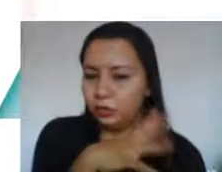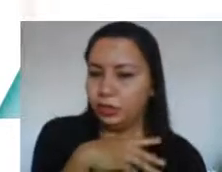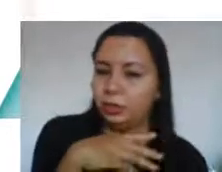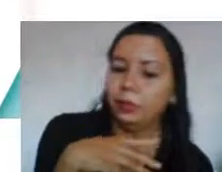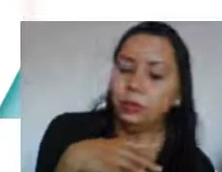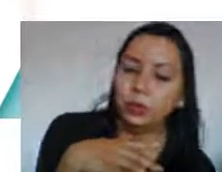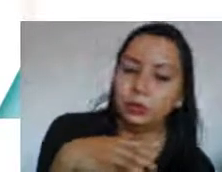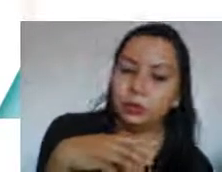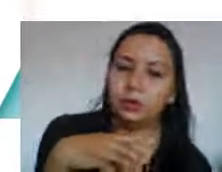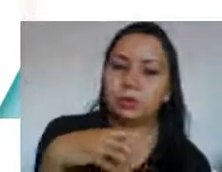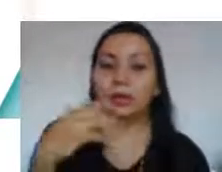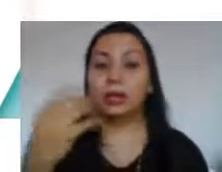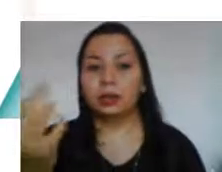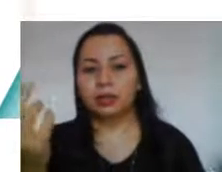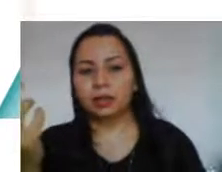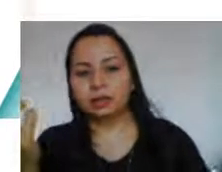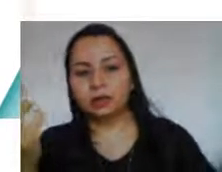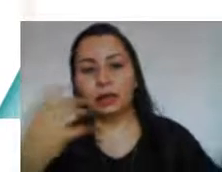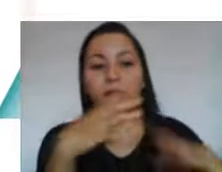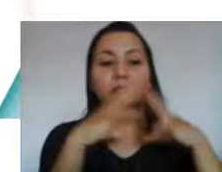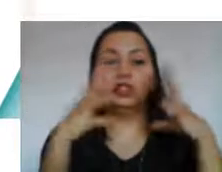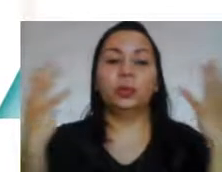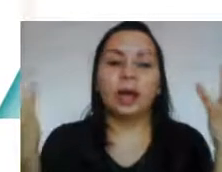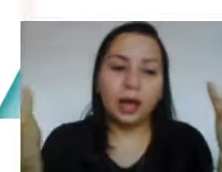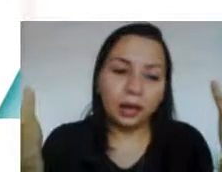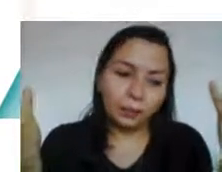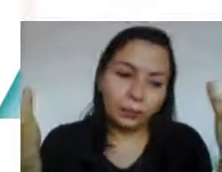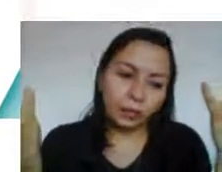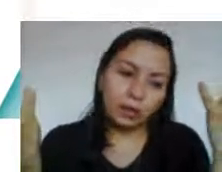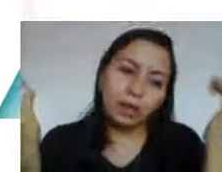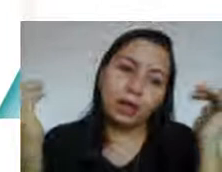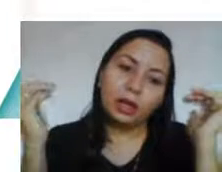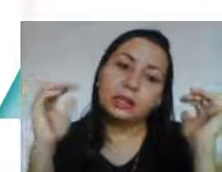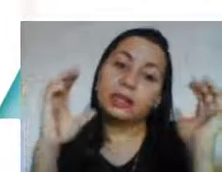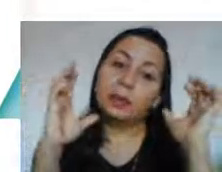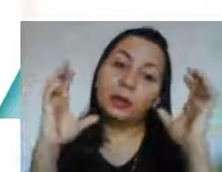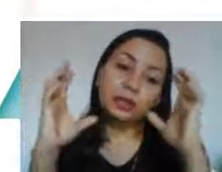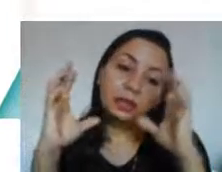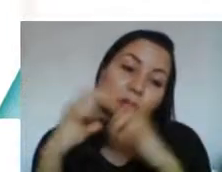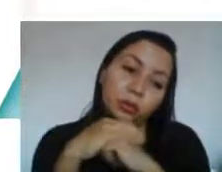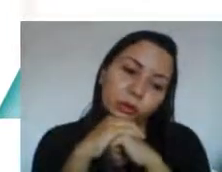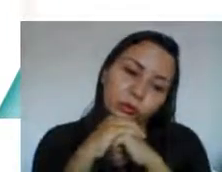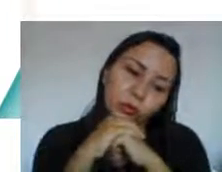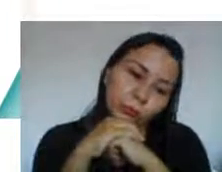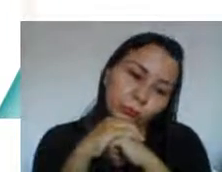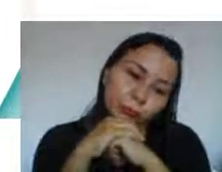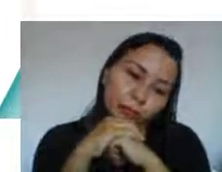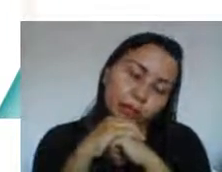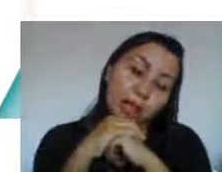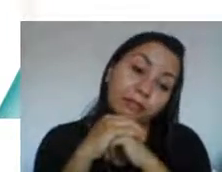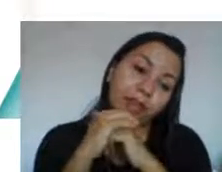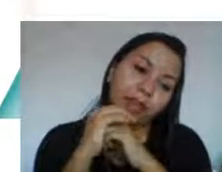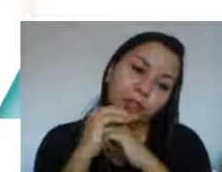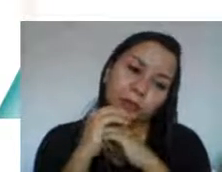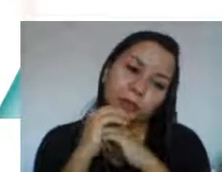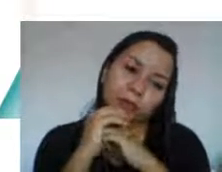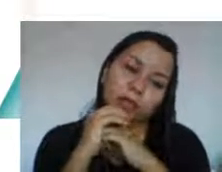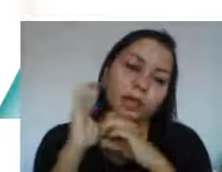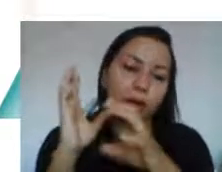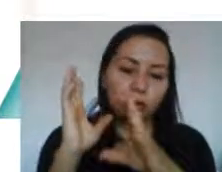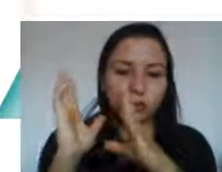antes de 1900, o que que acontece? Existia uma área sem proteção contra o fogo. E aí